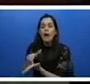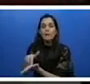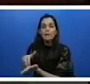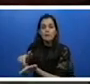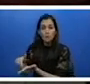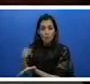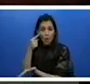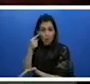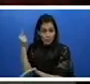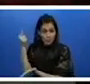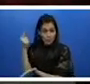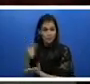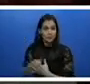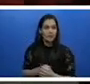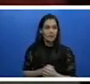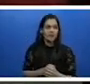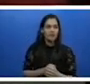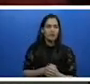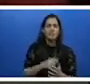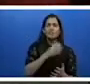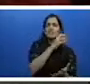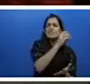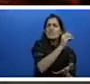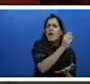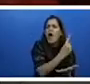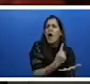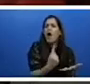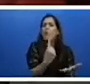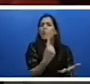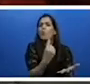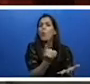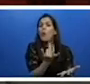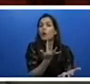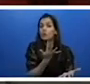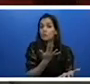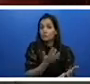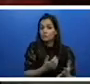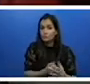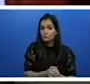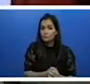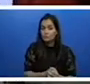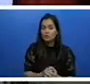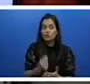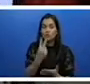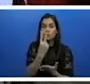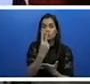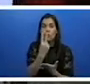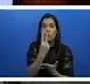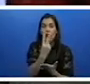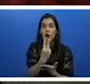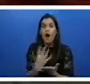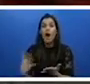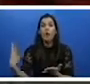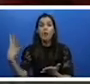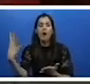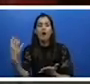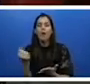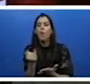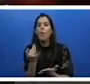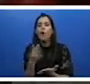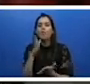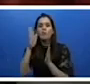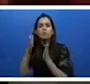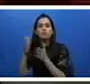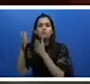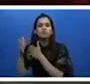caminhando? Né? Do 0 ao 1, eu andei quanto? Do 2 ao 4, eu andei quantas casinhas?